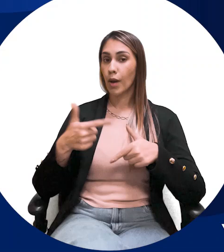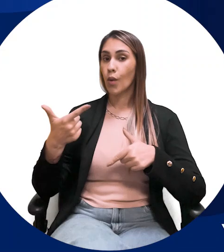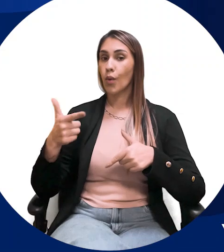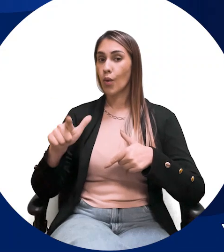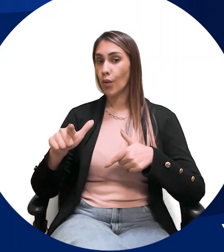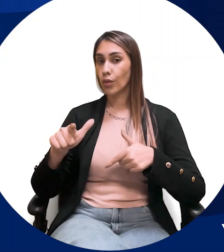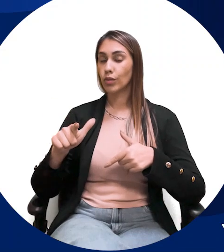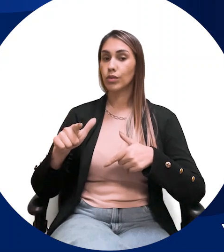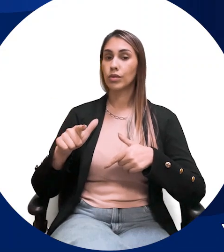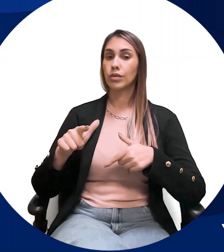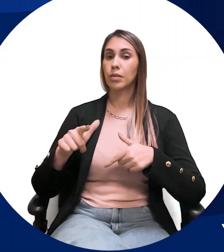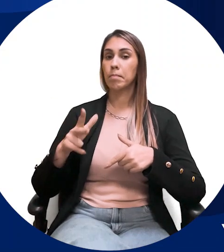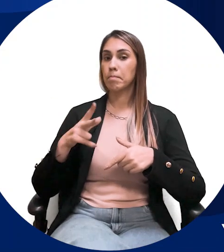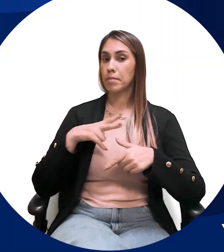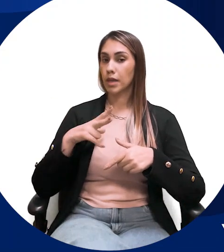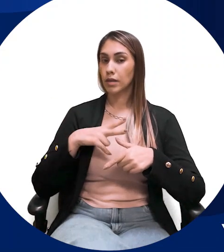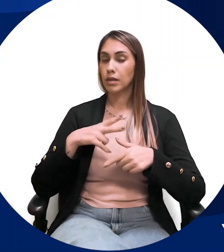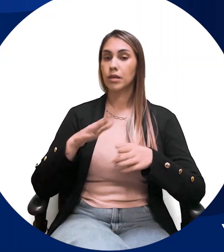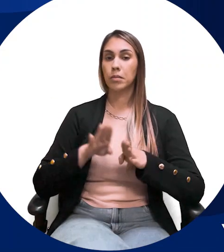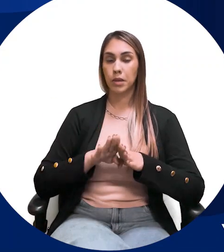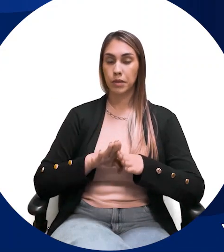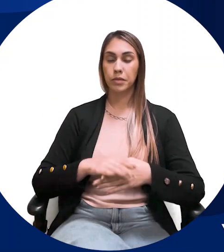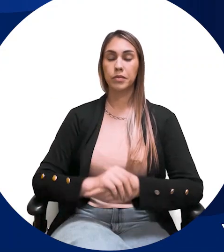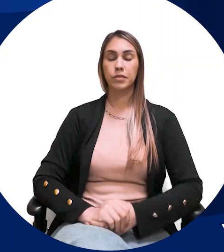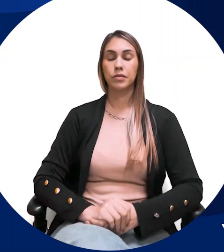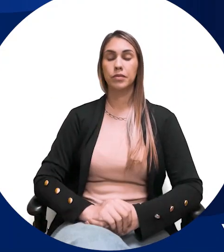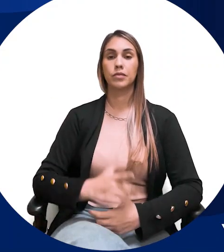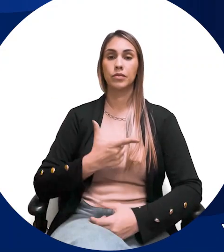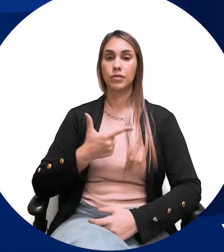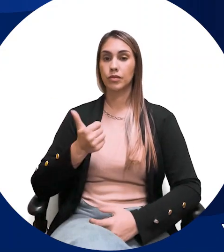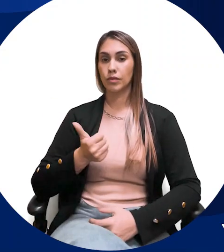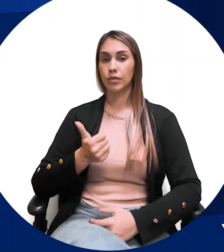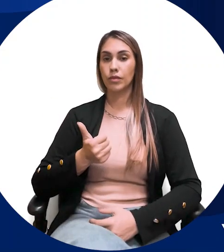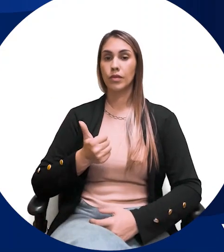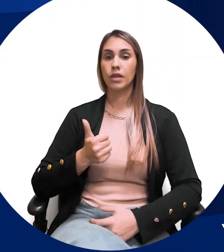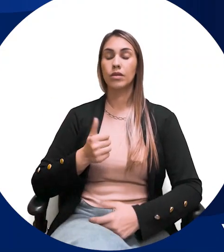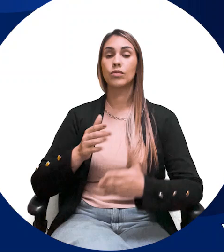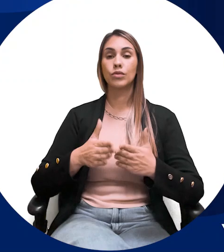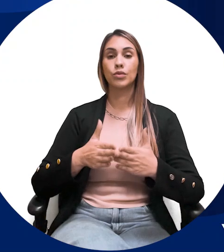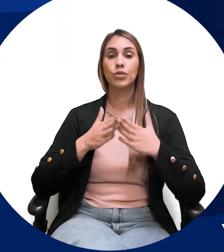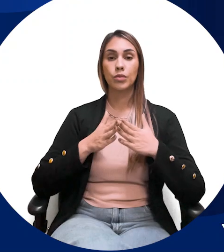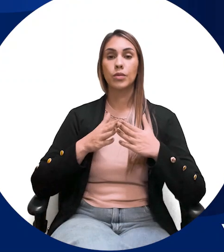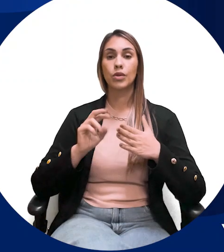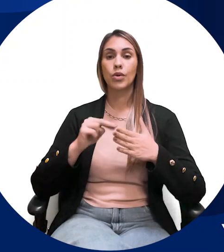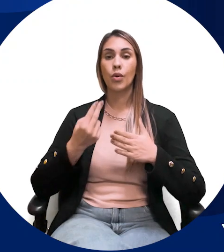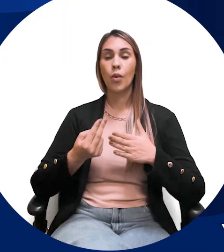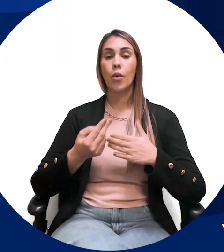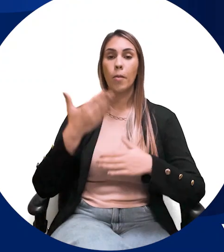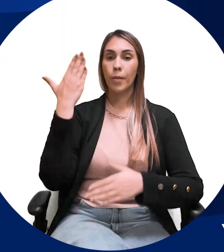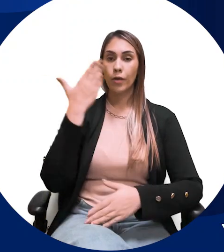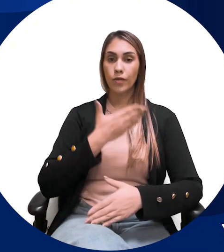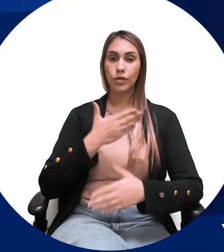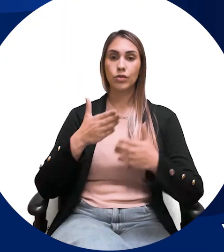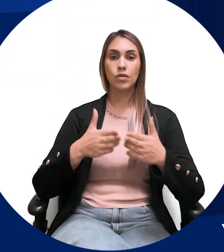outra atividade pública ou privada ou declaração de cargo legalmente acumulável. 21. Protocolo de solicitação